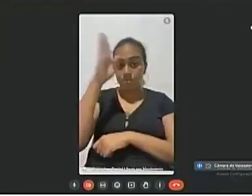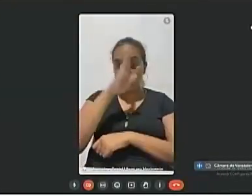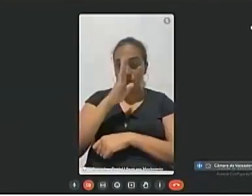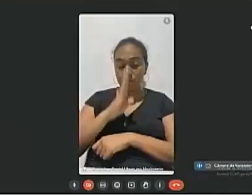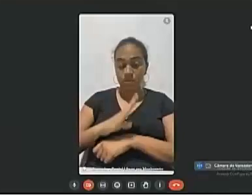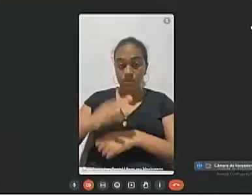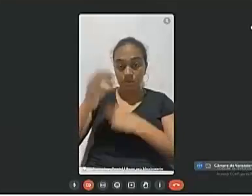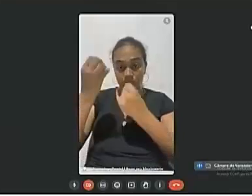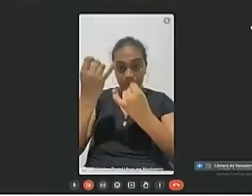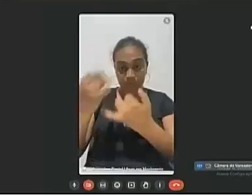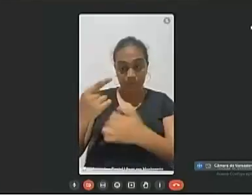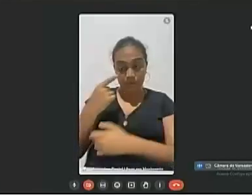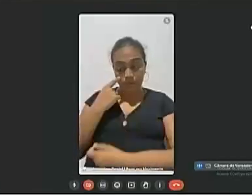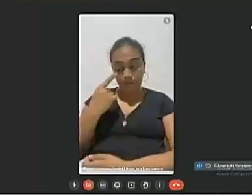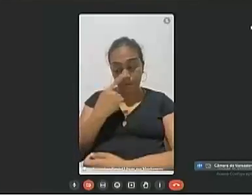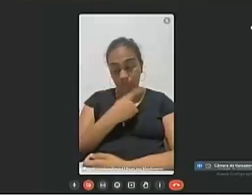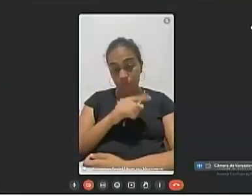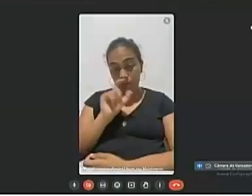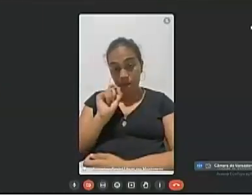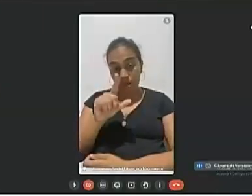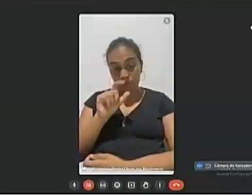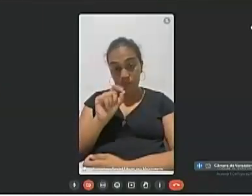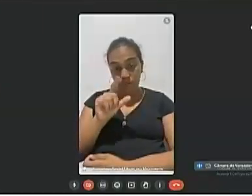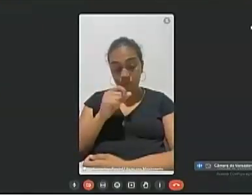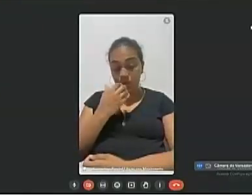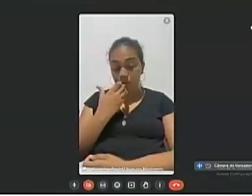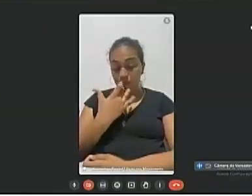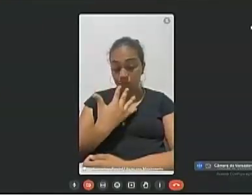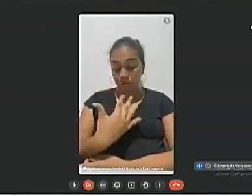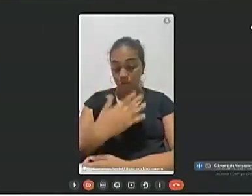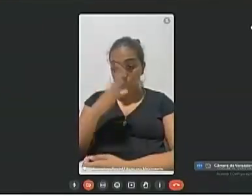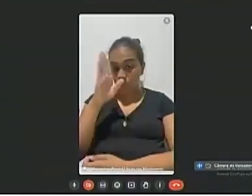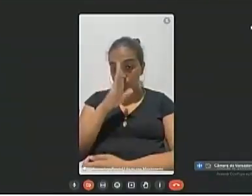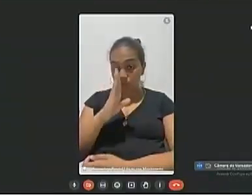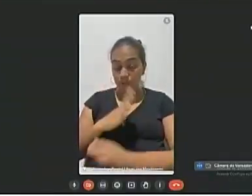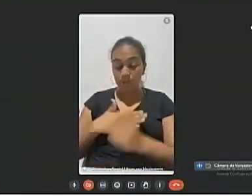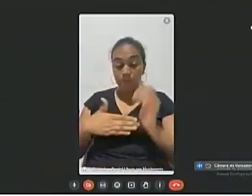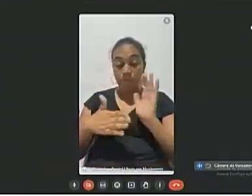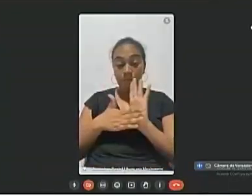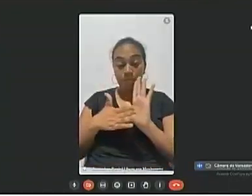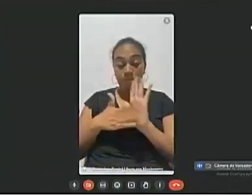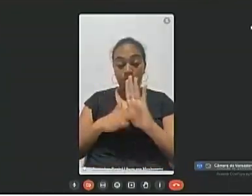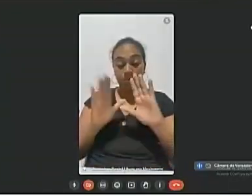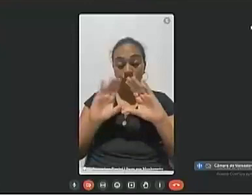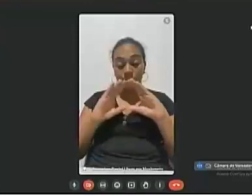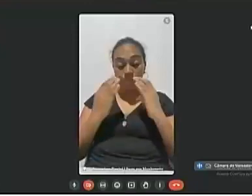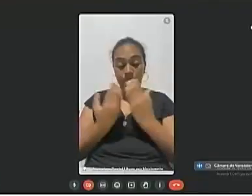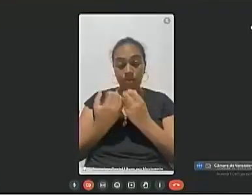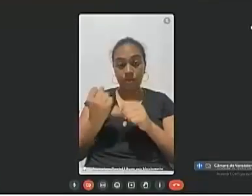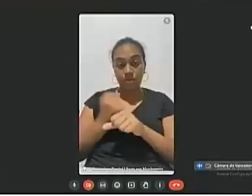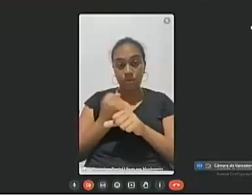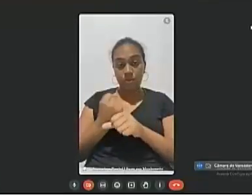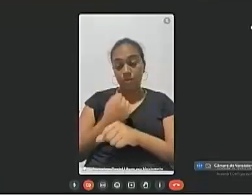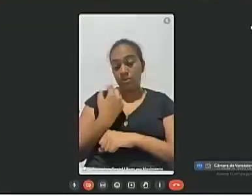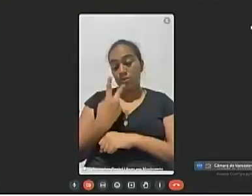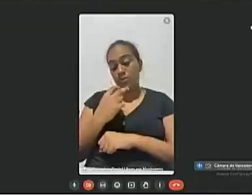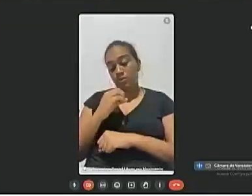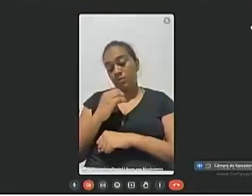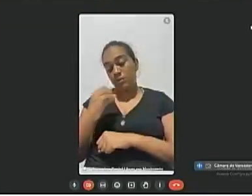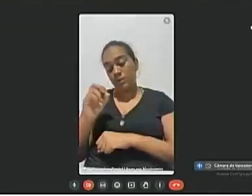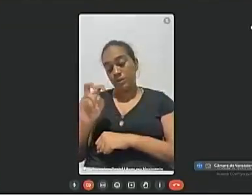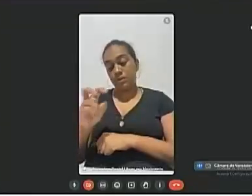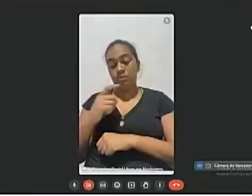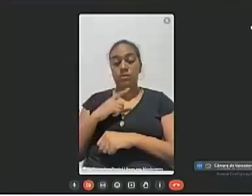Aquela azulzinha ali, ó, é a duplicação da curva Fazenda Brasil conforme a proposta da comunidade aqui do ano 2005. Seria cortar o vale